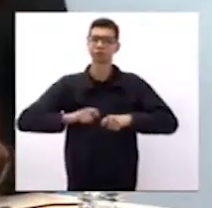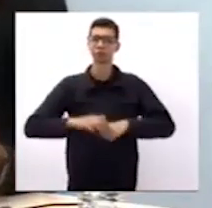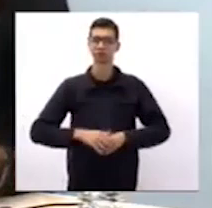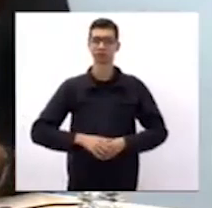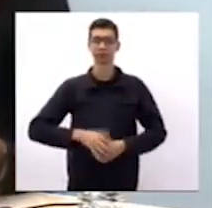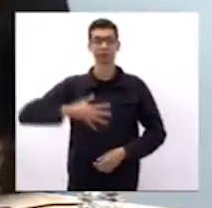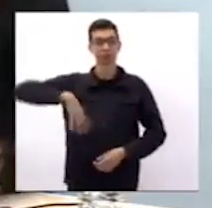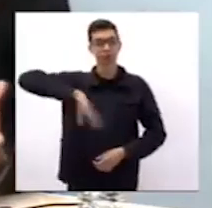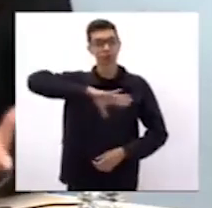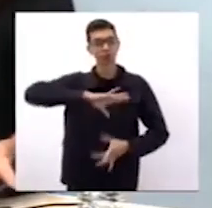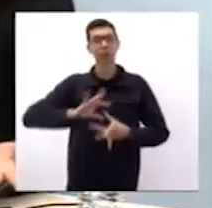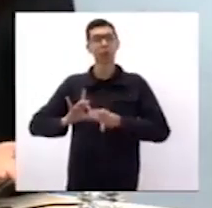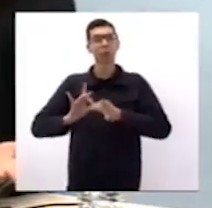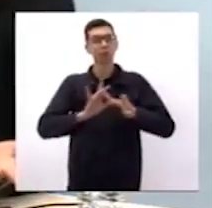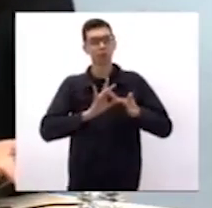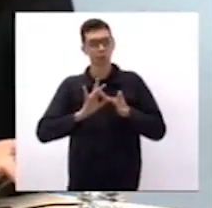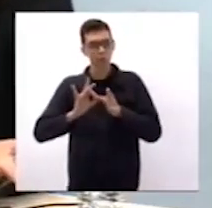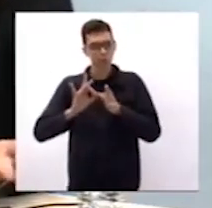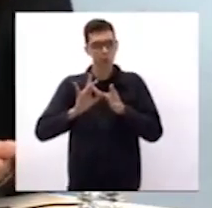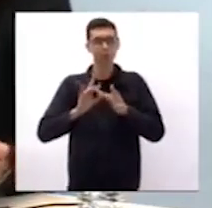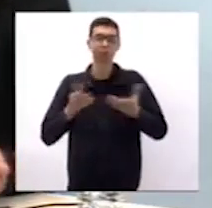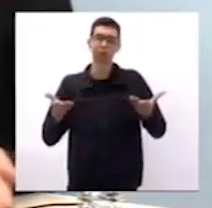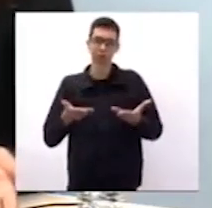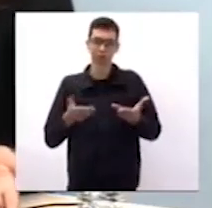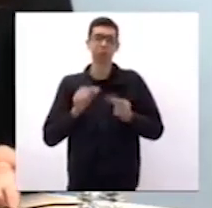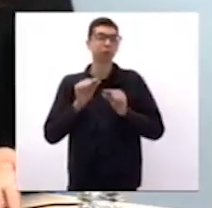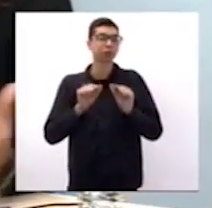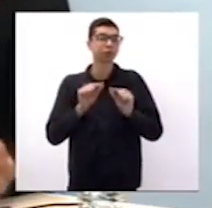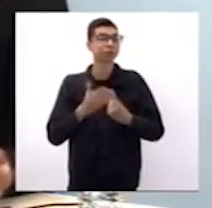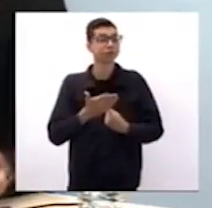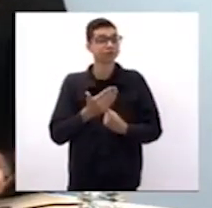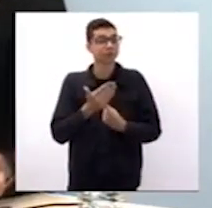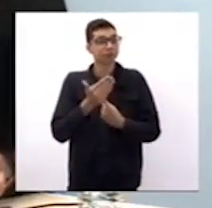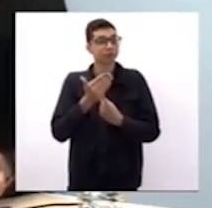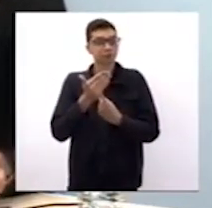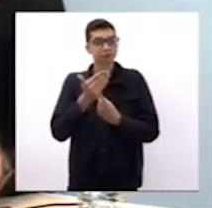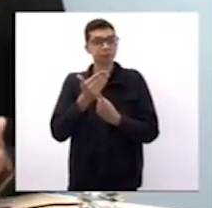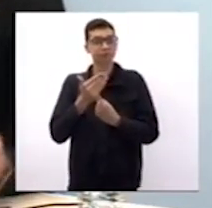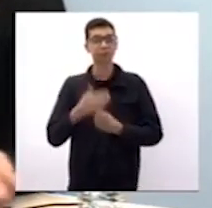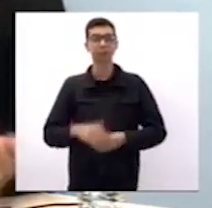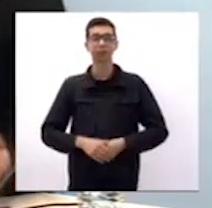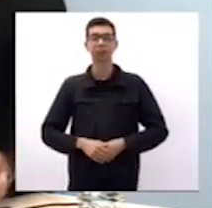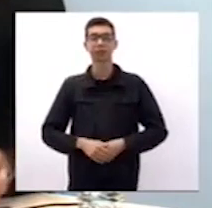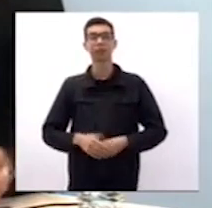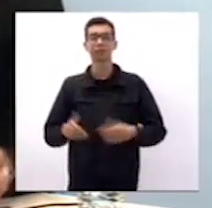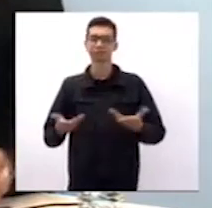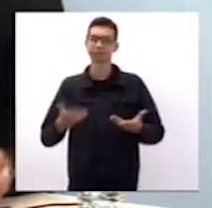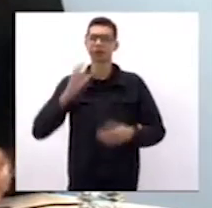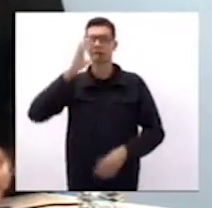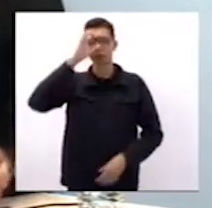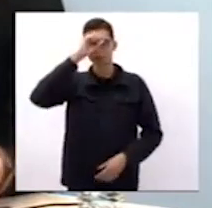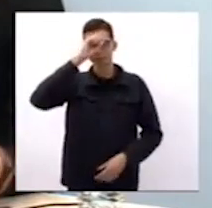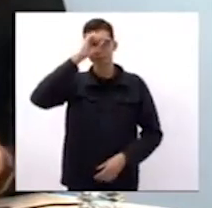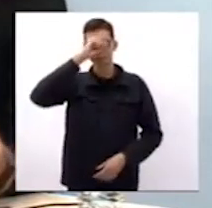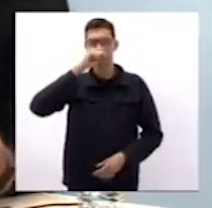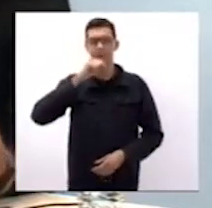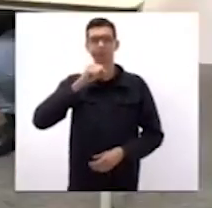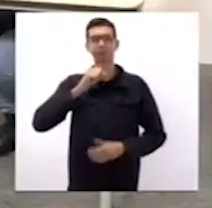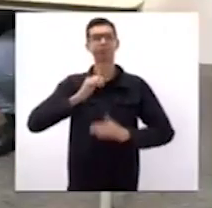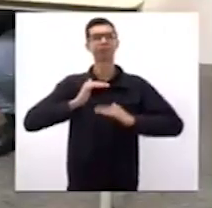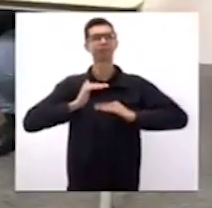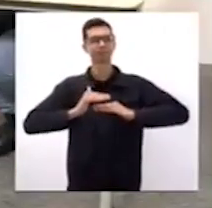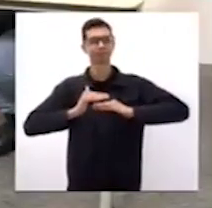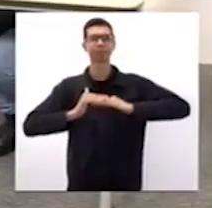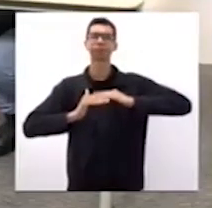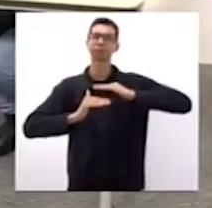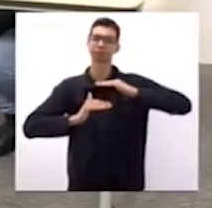seja pela ferramenta tecnológica agora, né, e que essa aprendizagem ela está acontecendo. Claro,